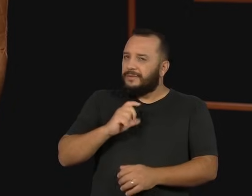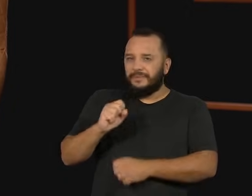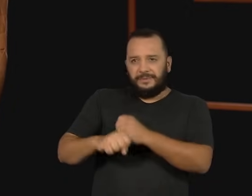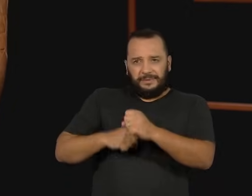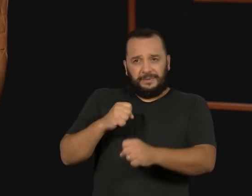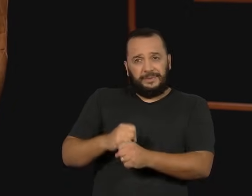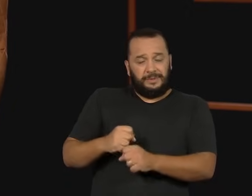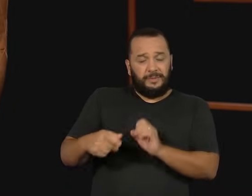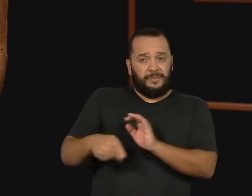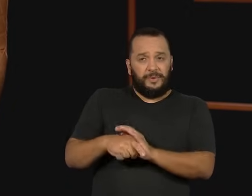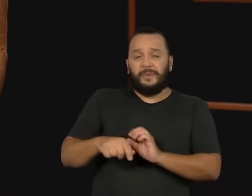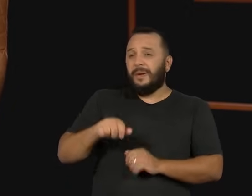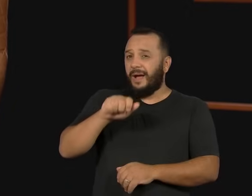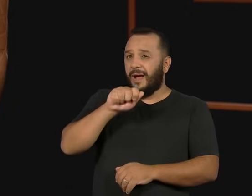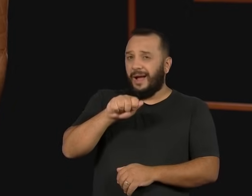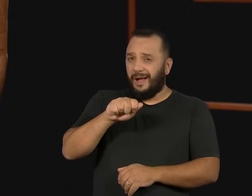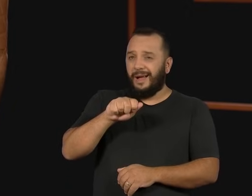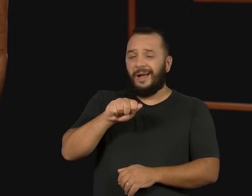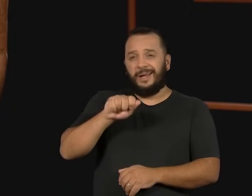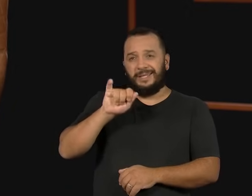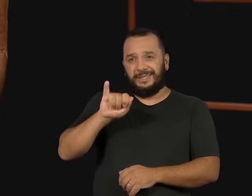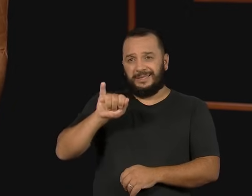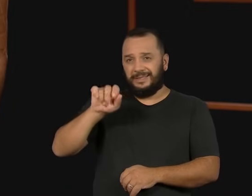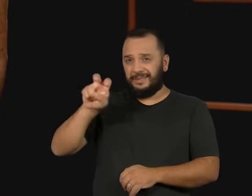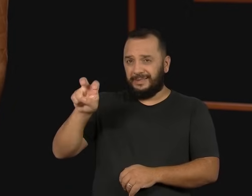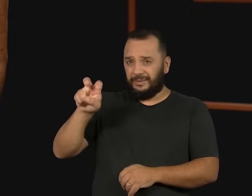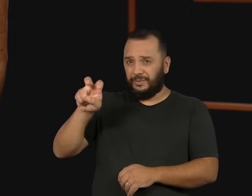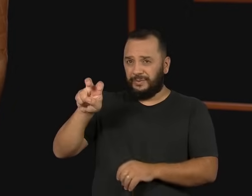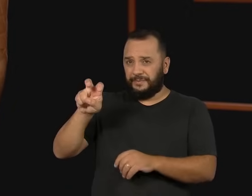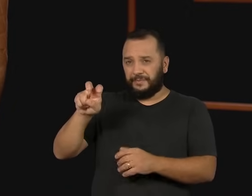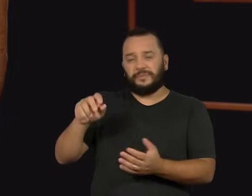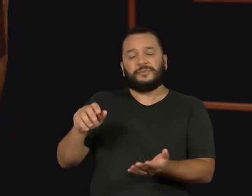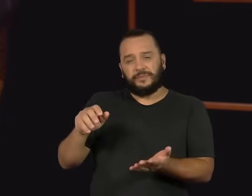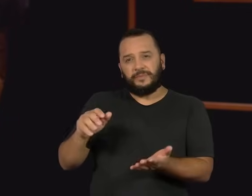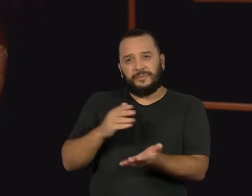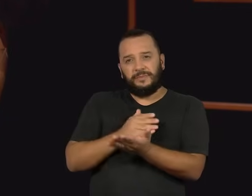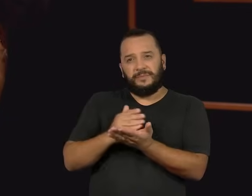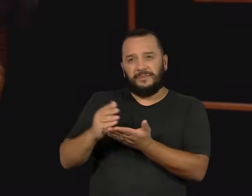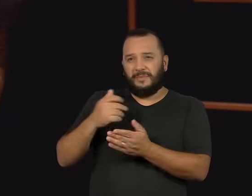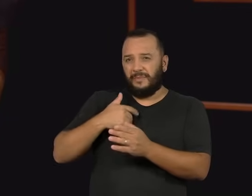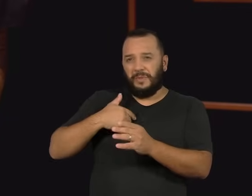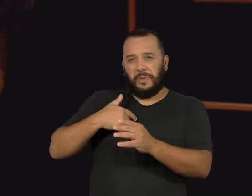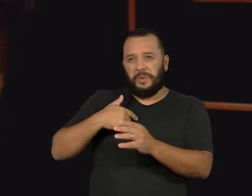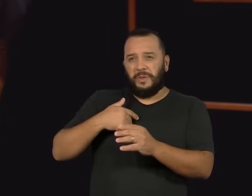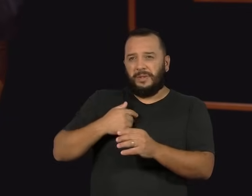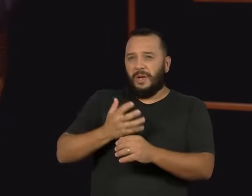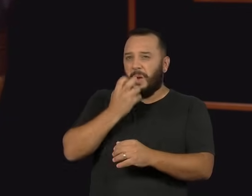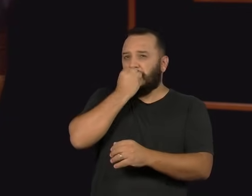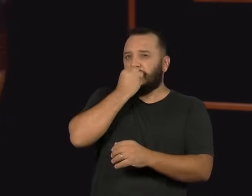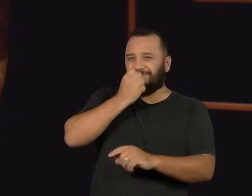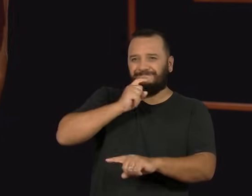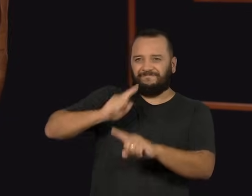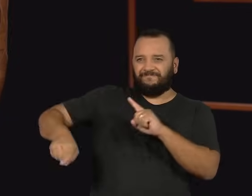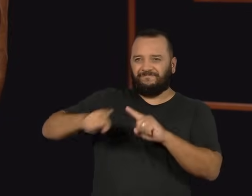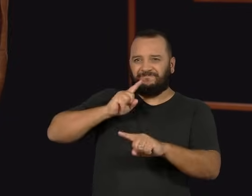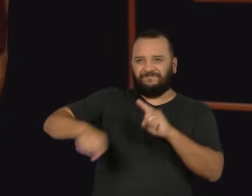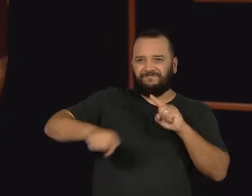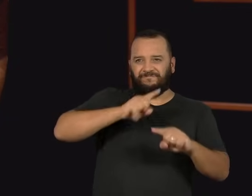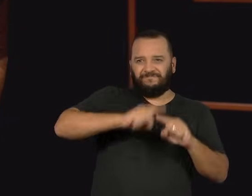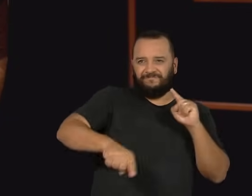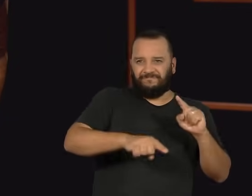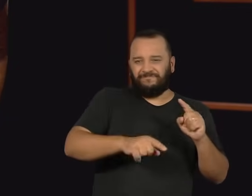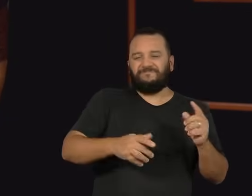AI-5, né, o Ato Institucional número 5, que instaurou uma censura generalizada e